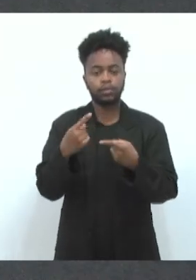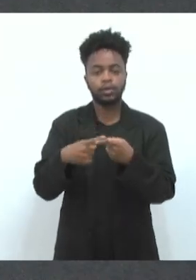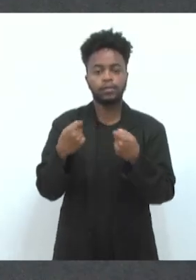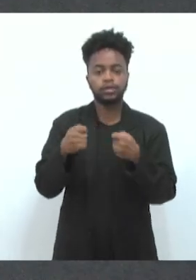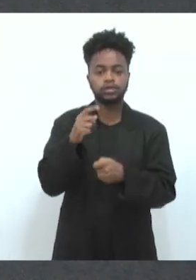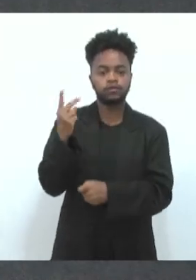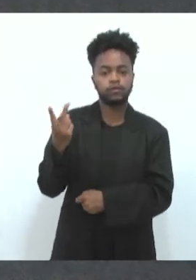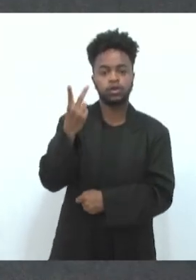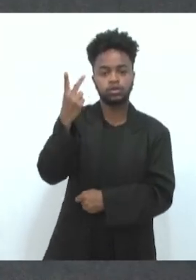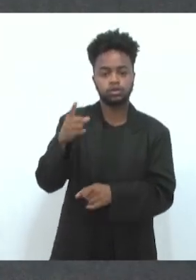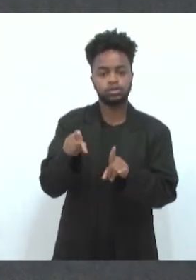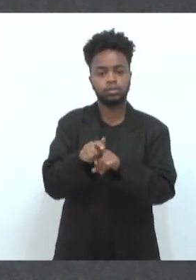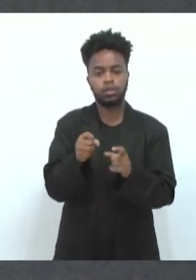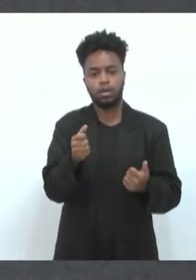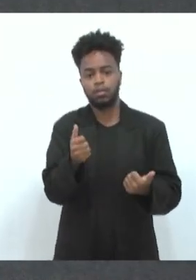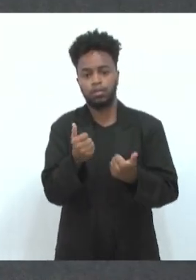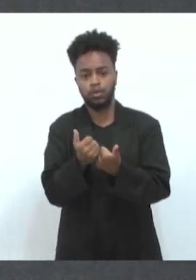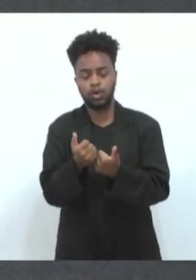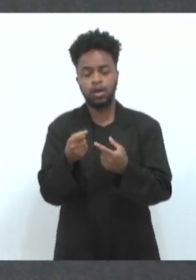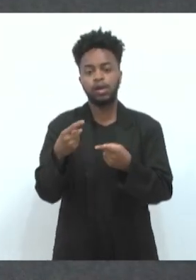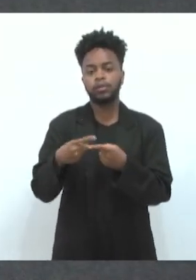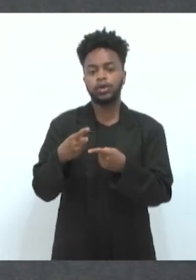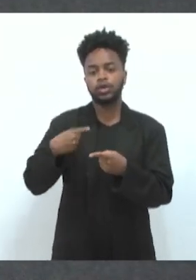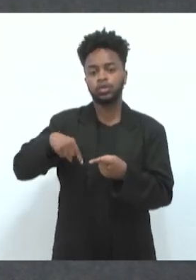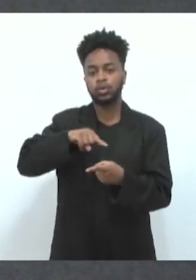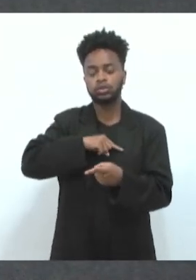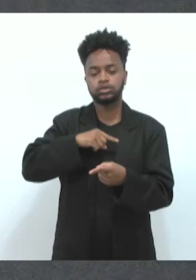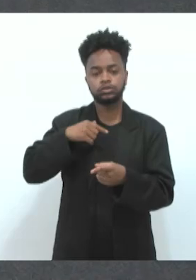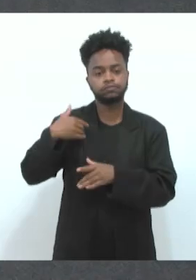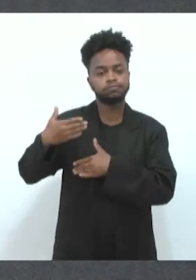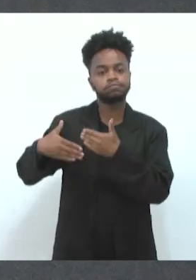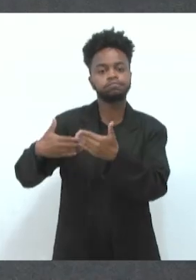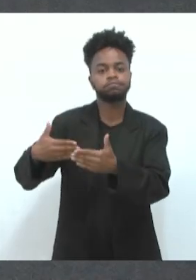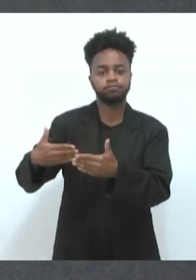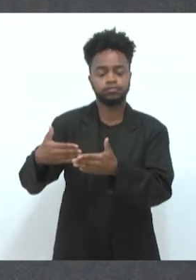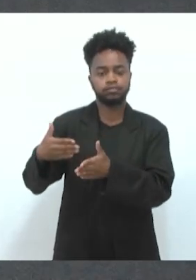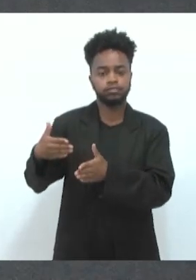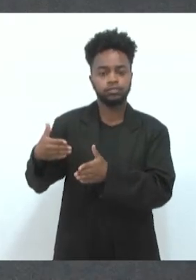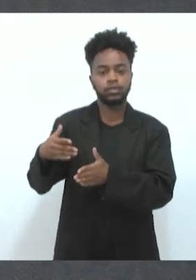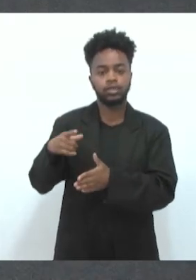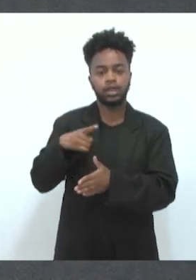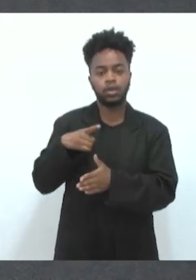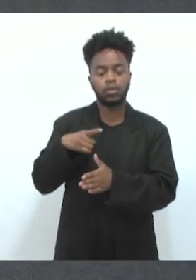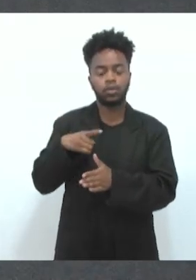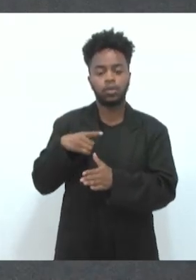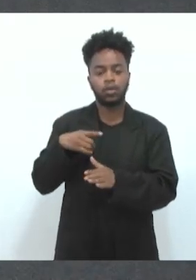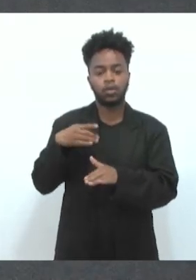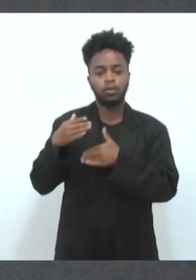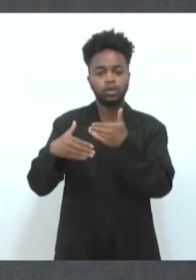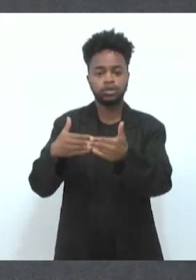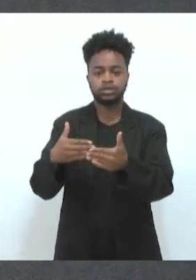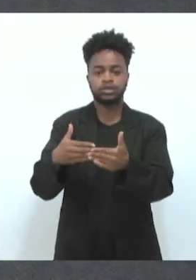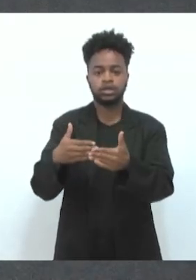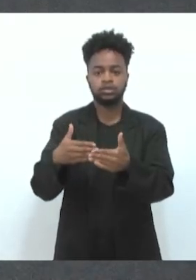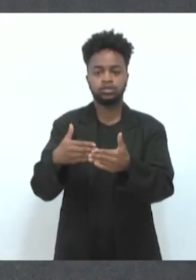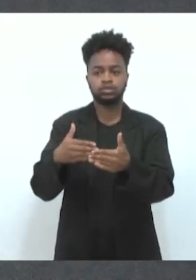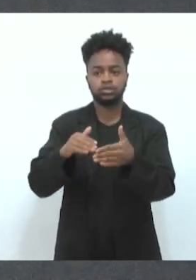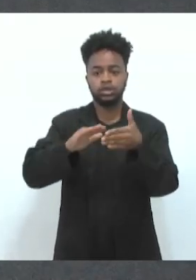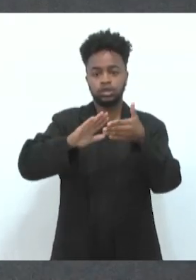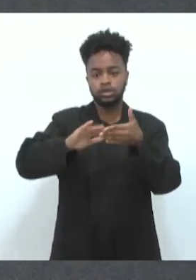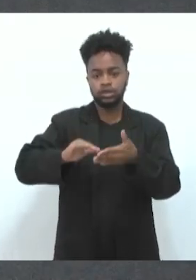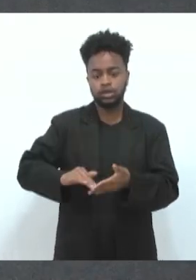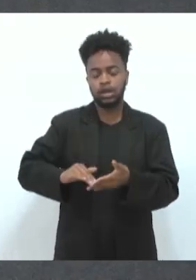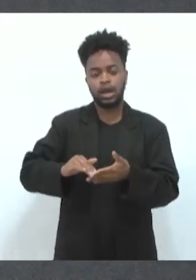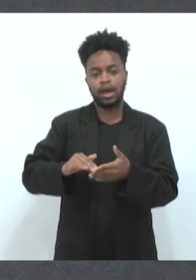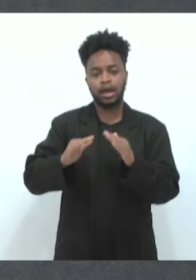reconhecidas e fortalecidas. A gente está caminhando com o processo de desapropriação da Casa da Morte em Petrópolis,